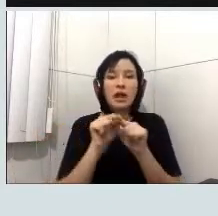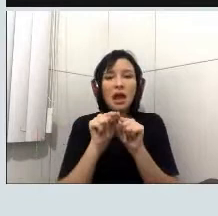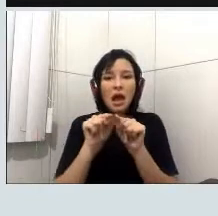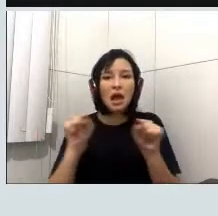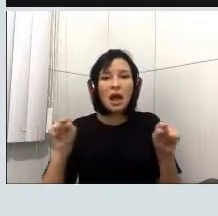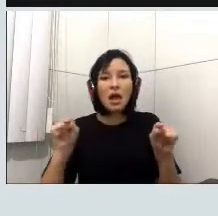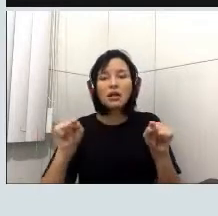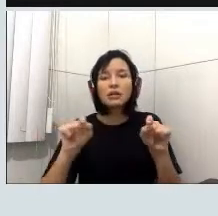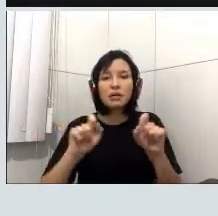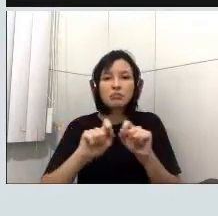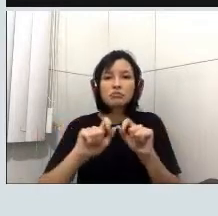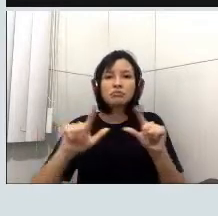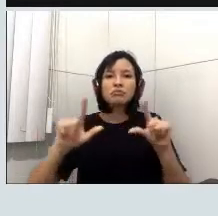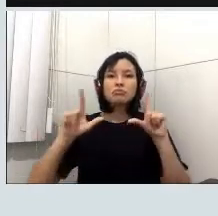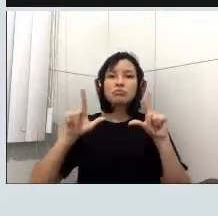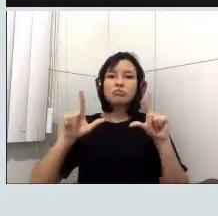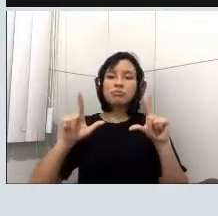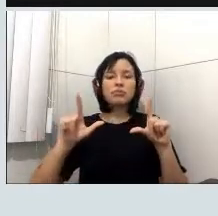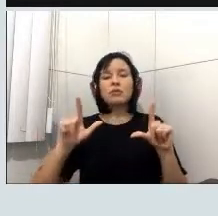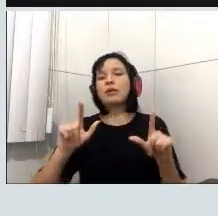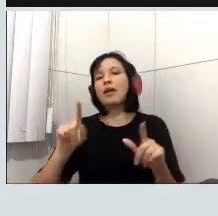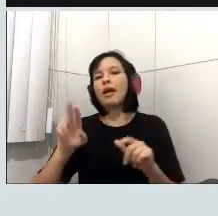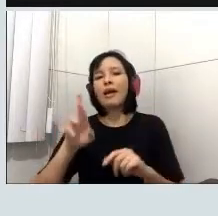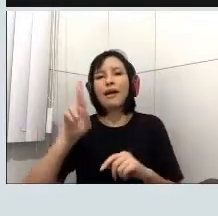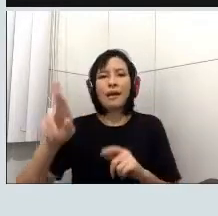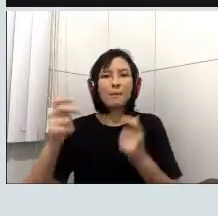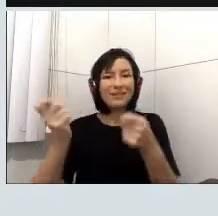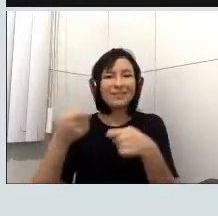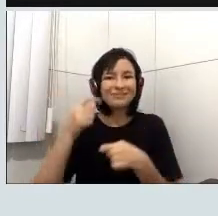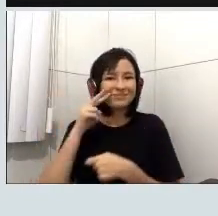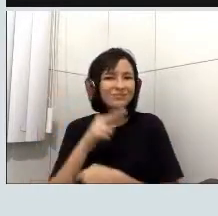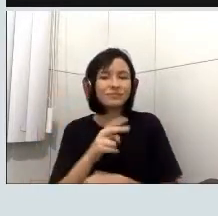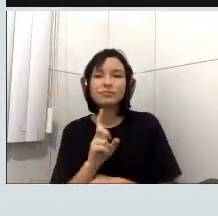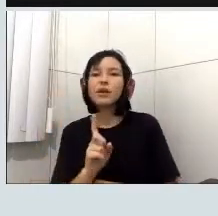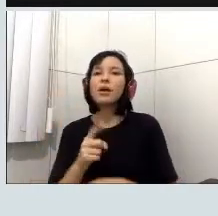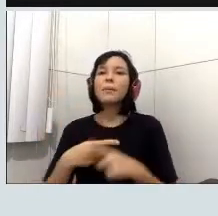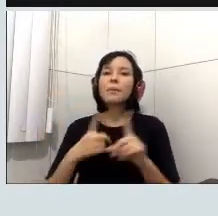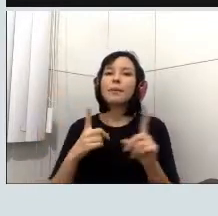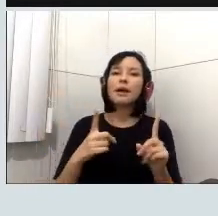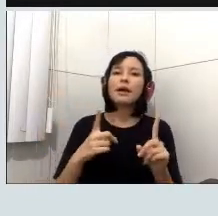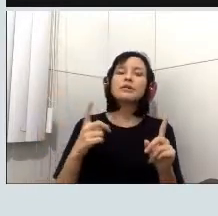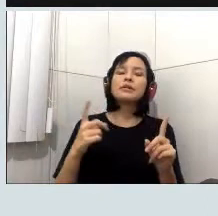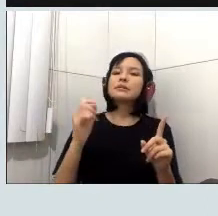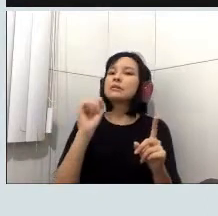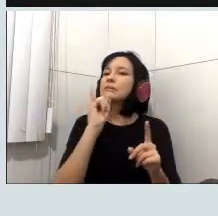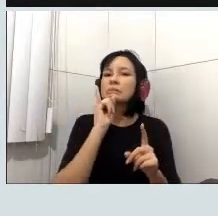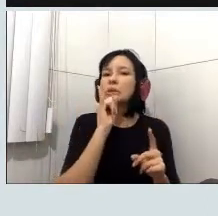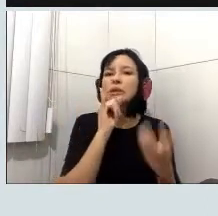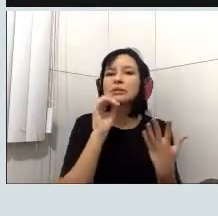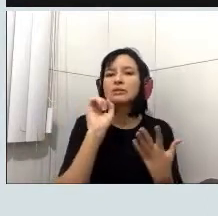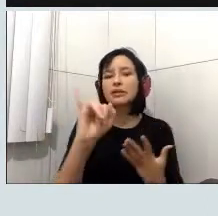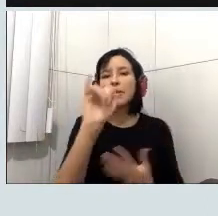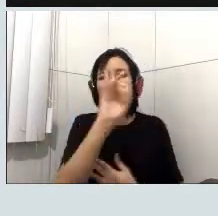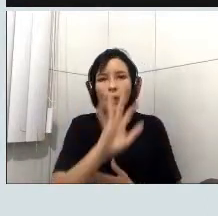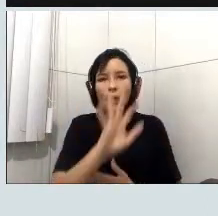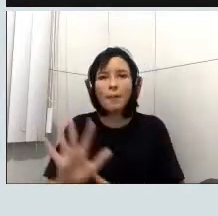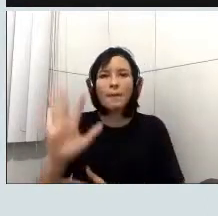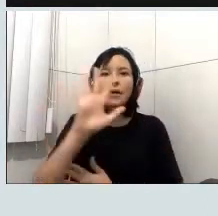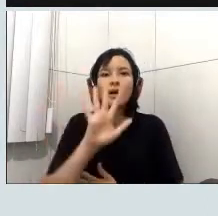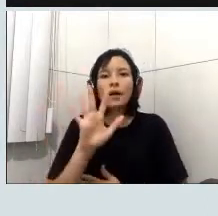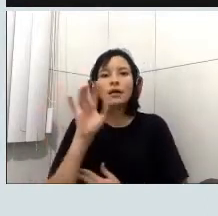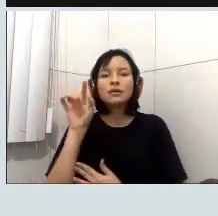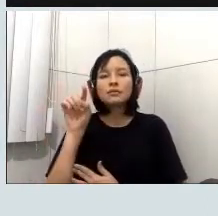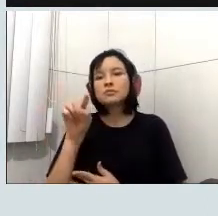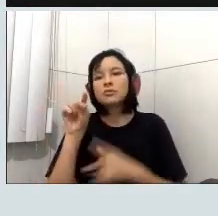a gente ver direitinho essa representação, mas se, por exemplo, a gente estiver vendo uma imagem e de uma